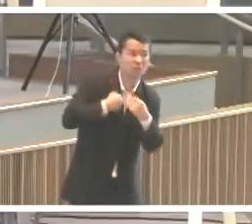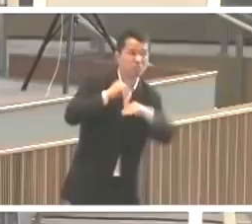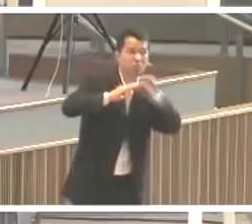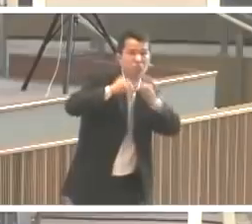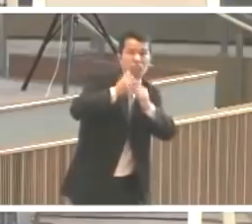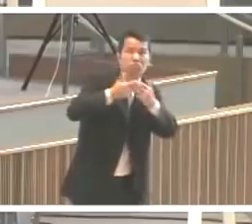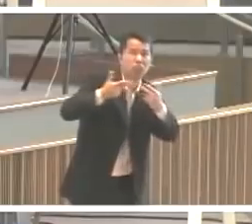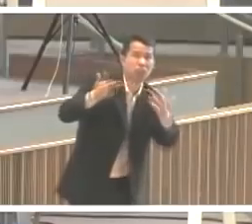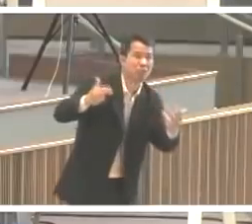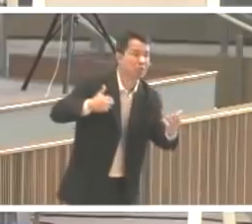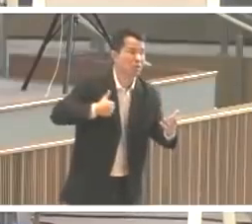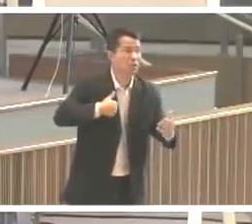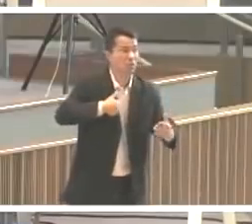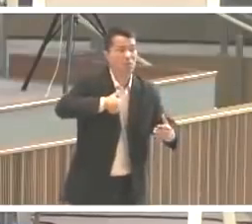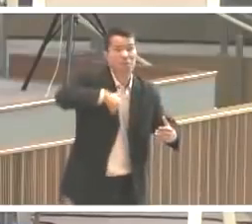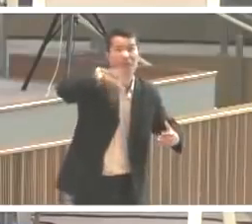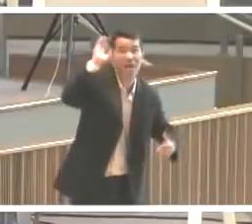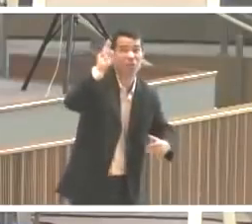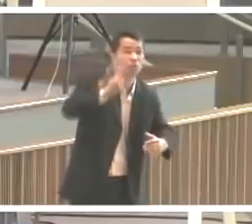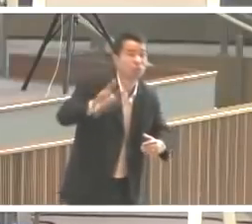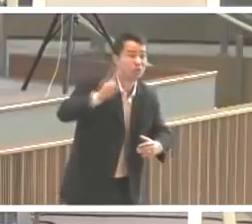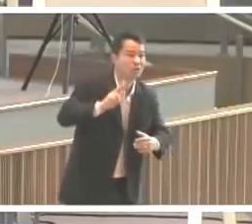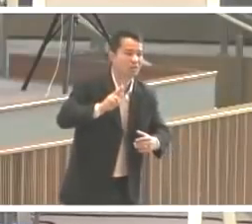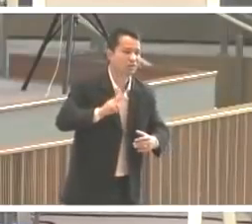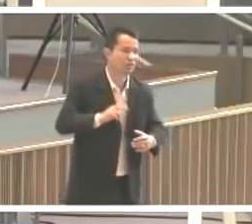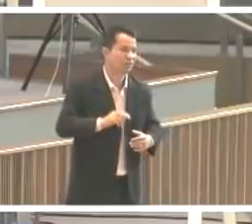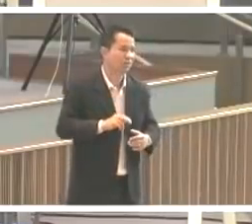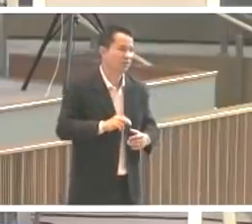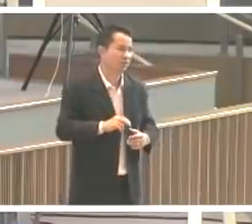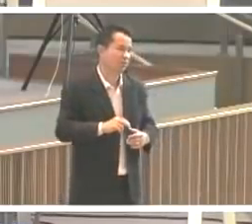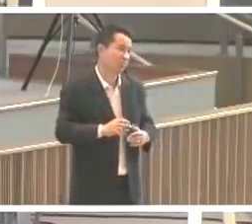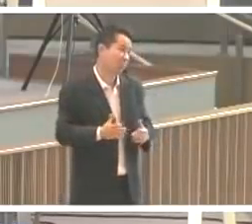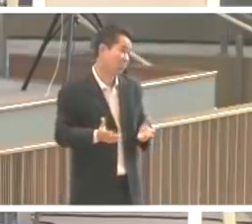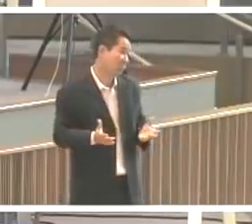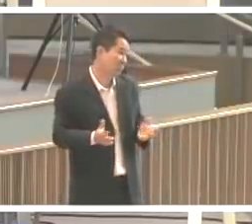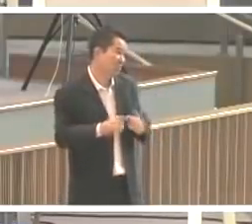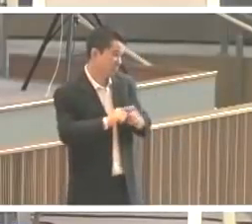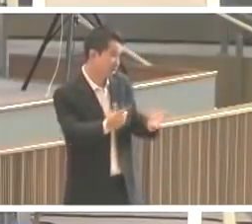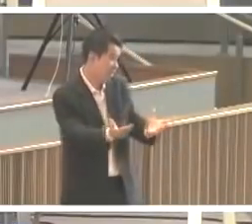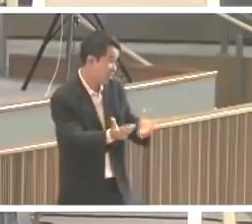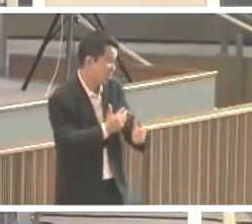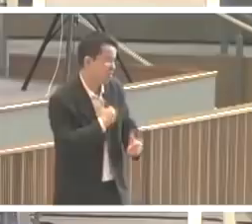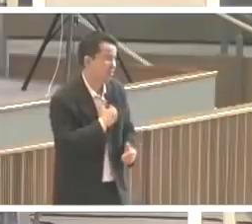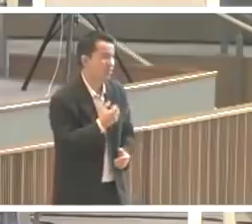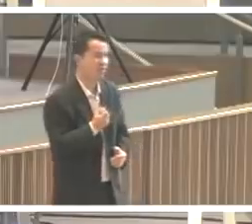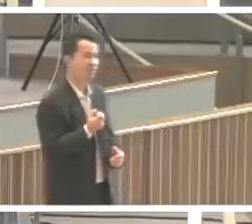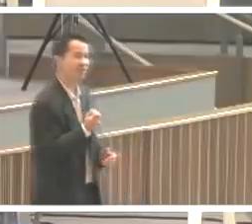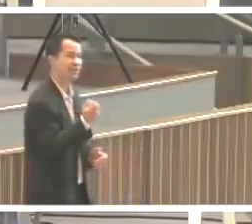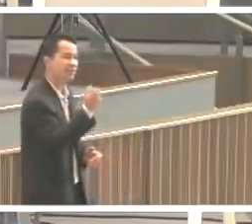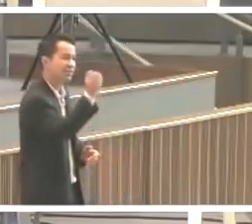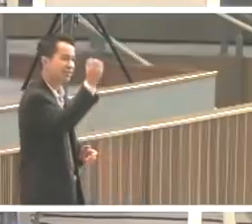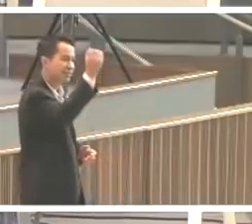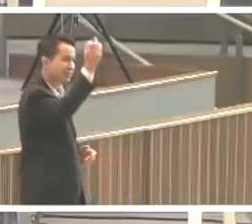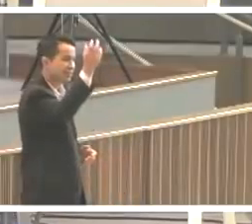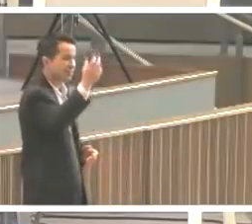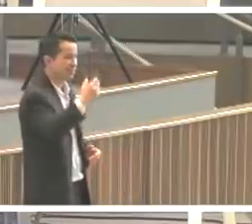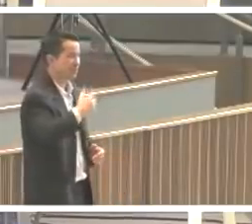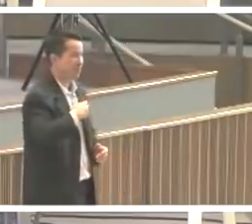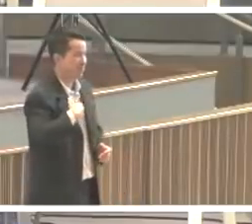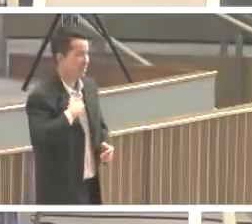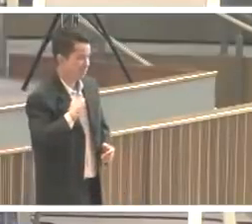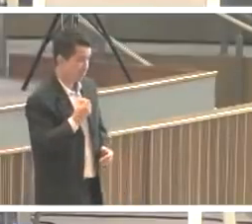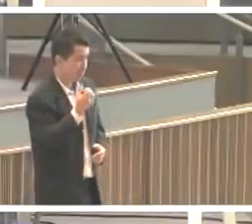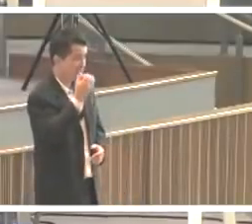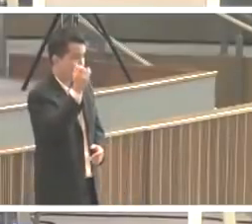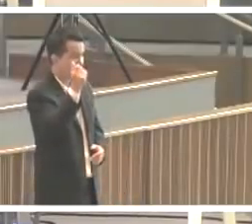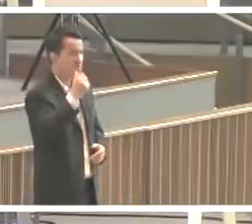aquilo. E aí nessa viagem, enquanto eu estava viajando, eu vi algumas coisas tão tremendas. E eu